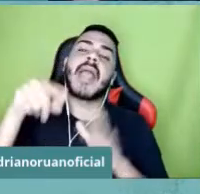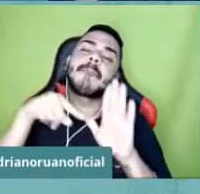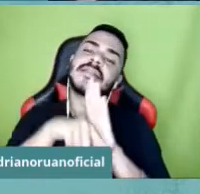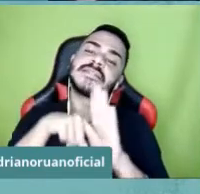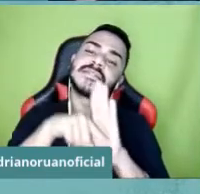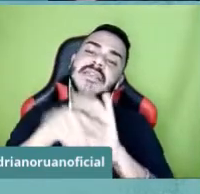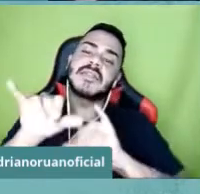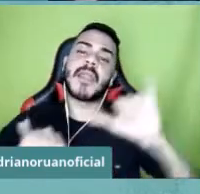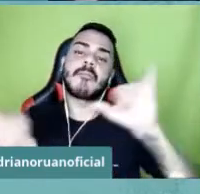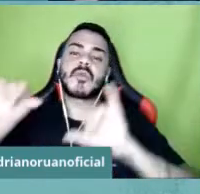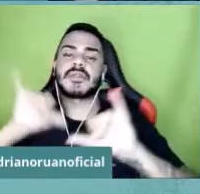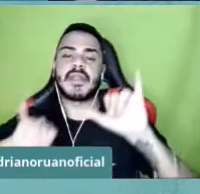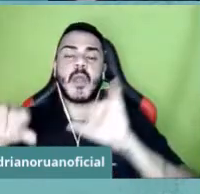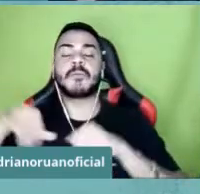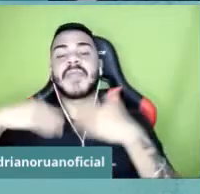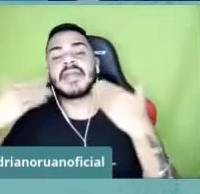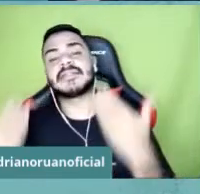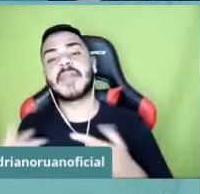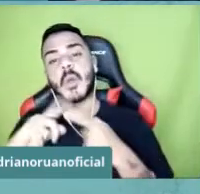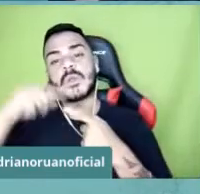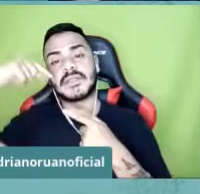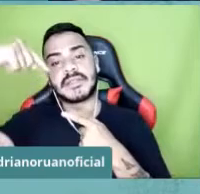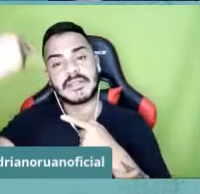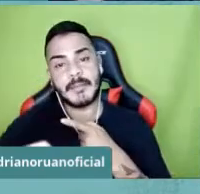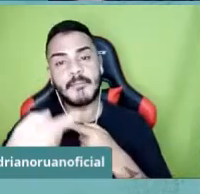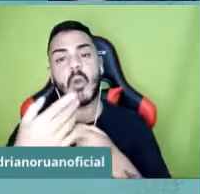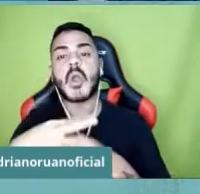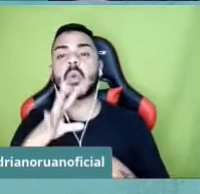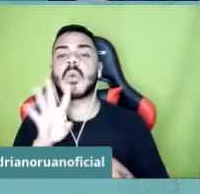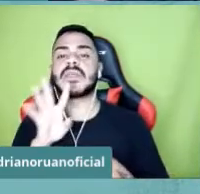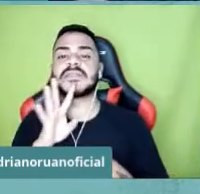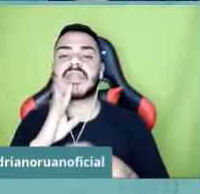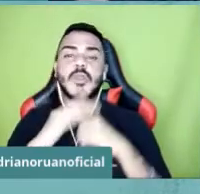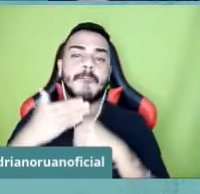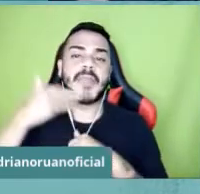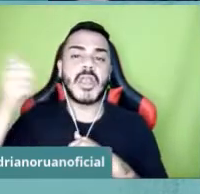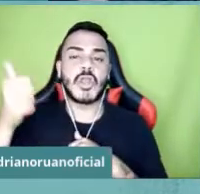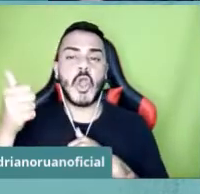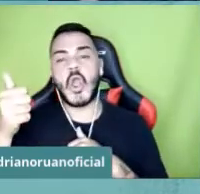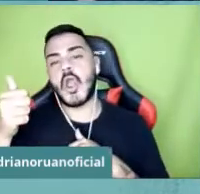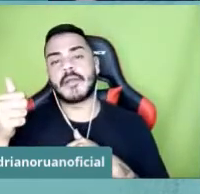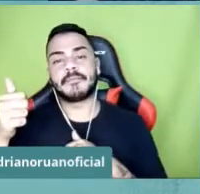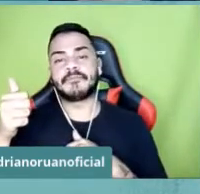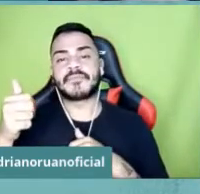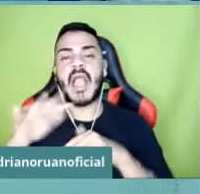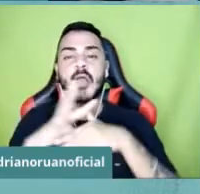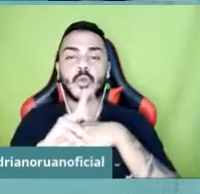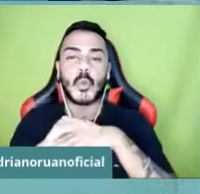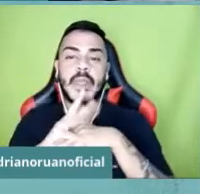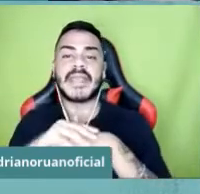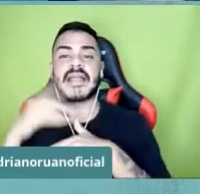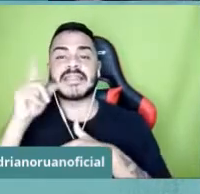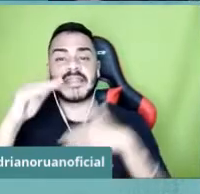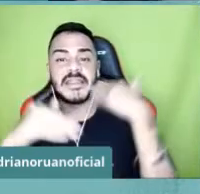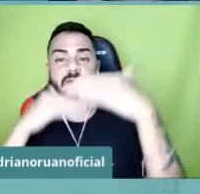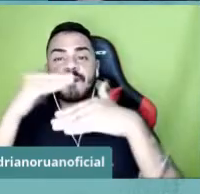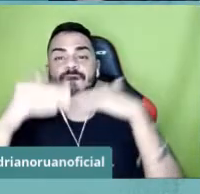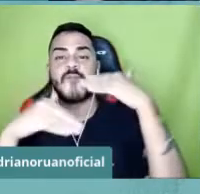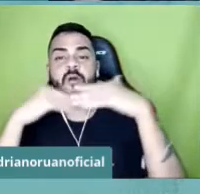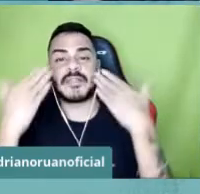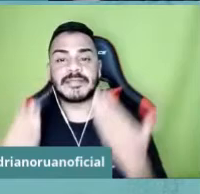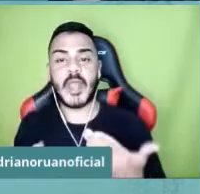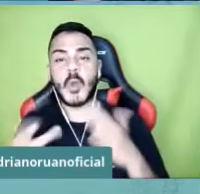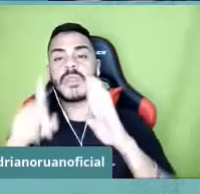laboratorial. Então, a partir daí, conhecendo melhor esse patógeno, se desenvolve, então,